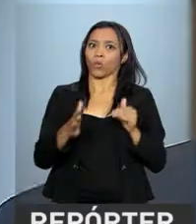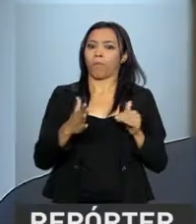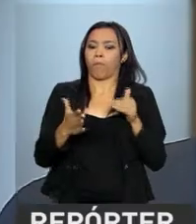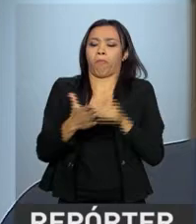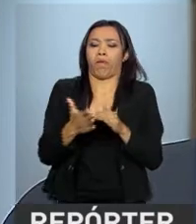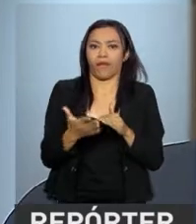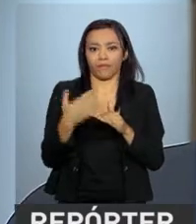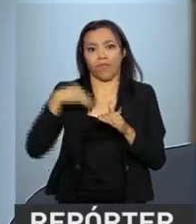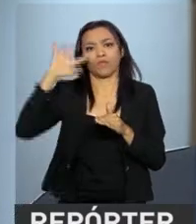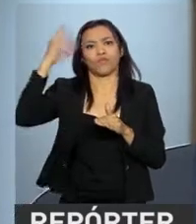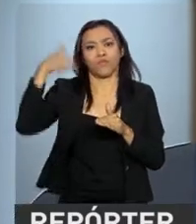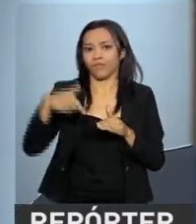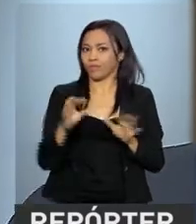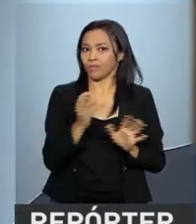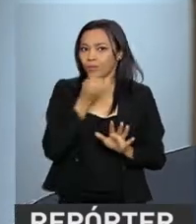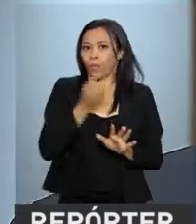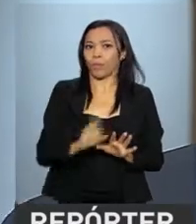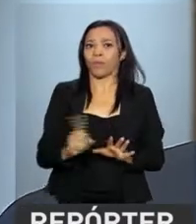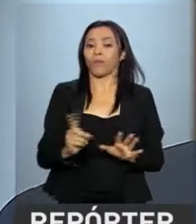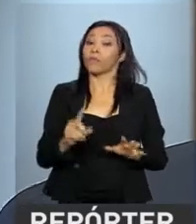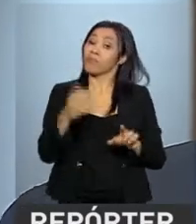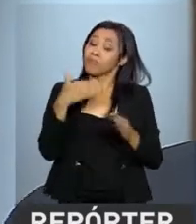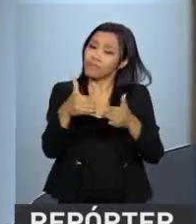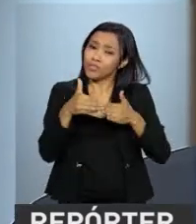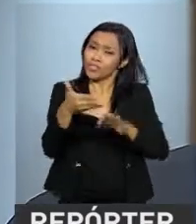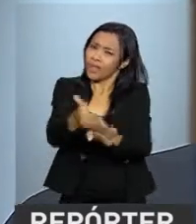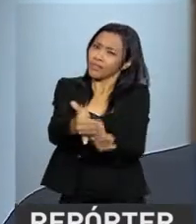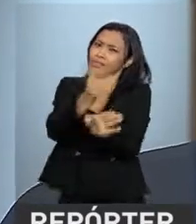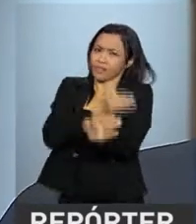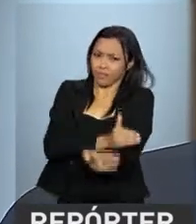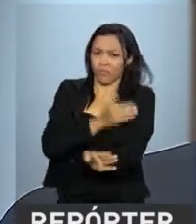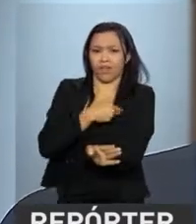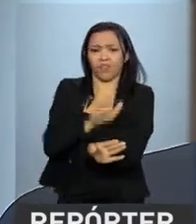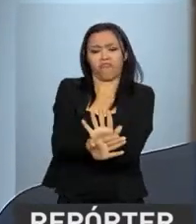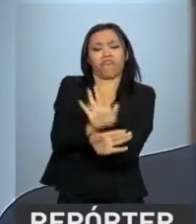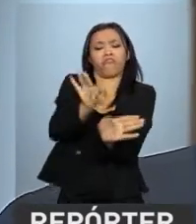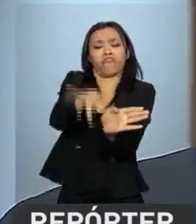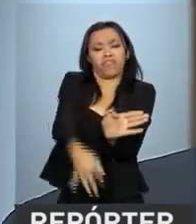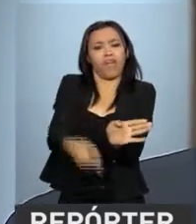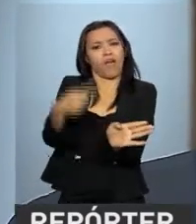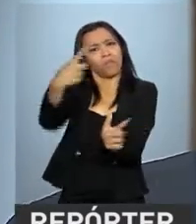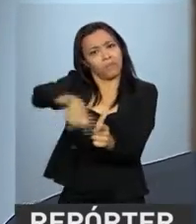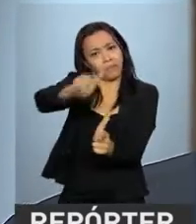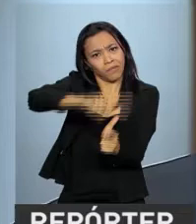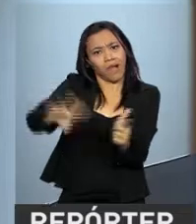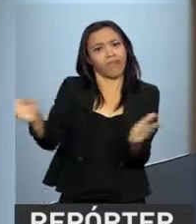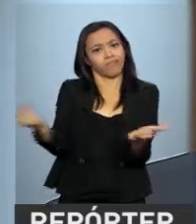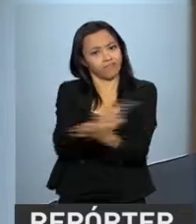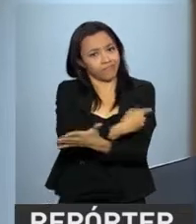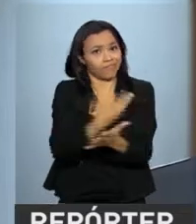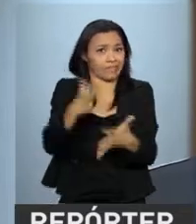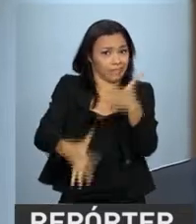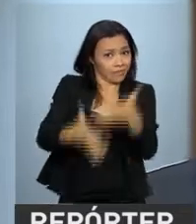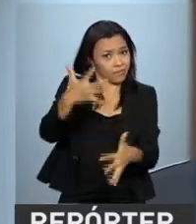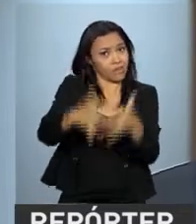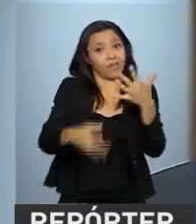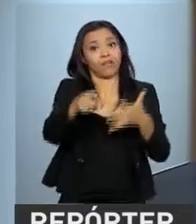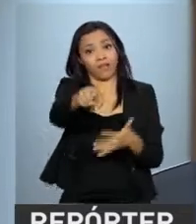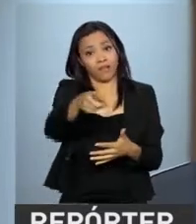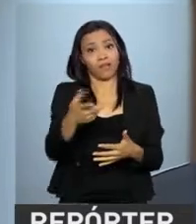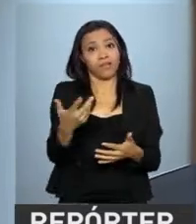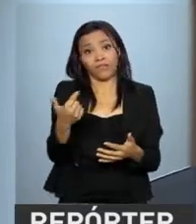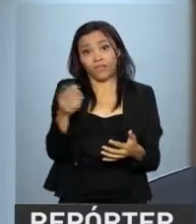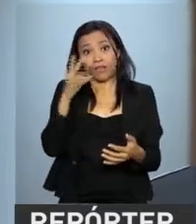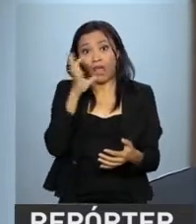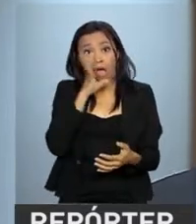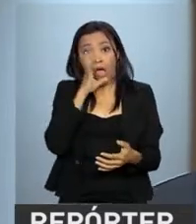a gente recomenda sempre que se antecipe não deixe para o final no final pode ter algum tipo de empecilho e ficar